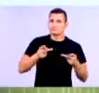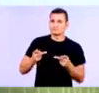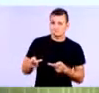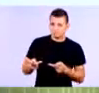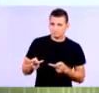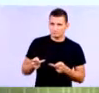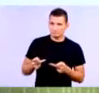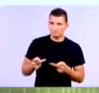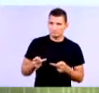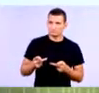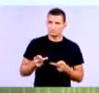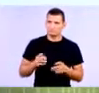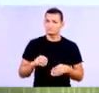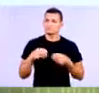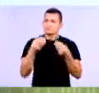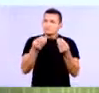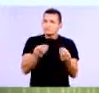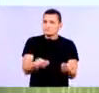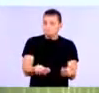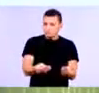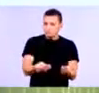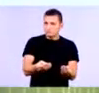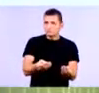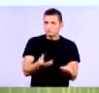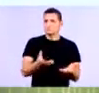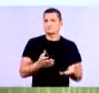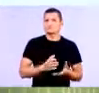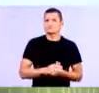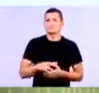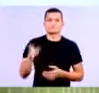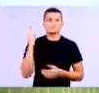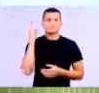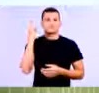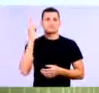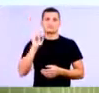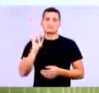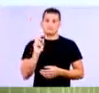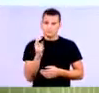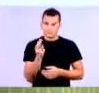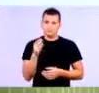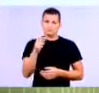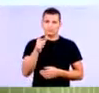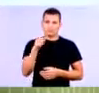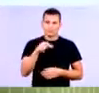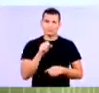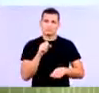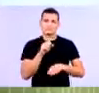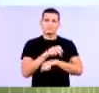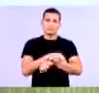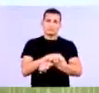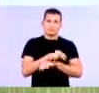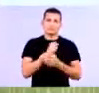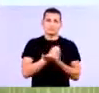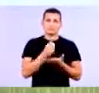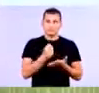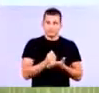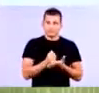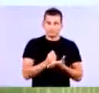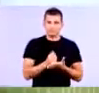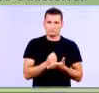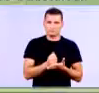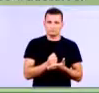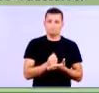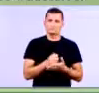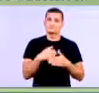eles te dão essa autonomia, ok? Ou você é contratado. Nesse sentido, né,